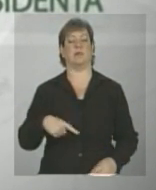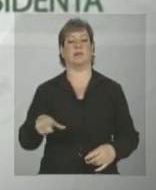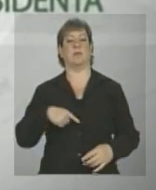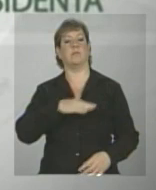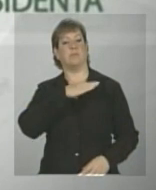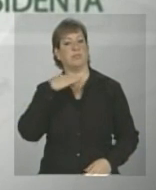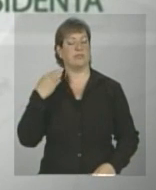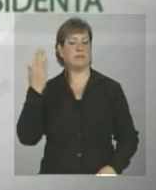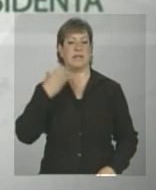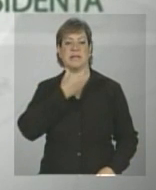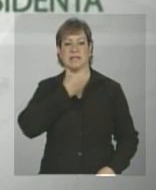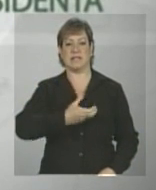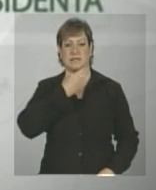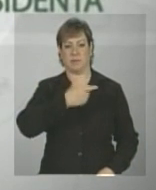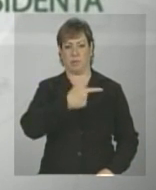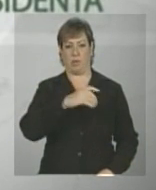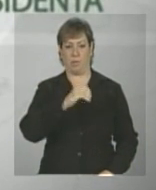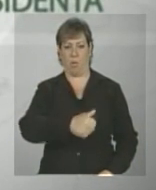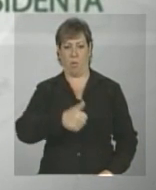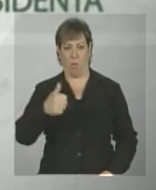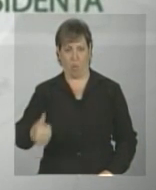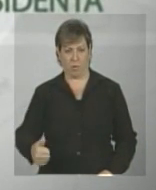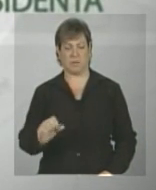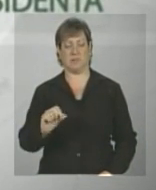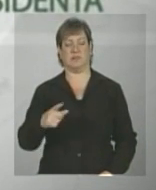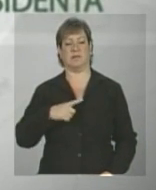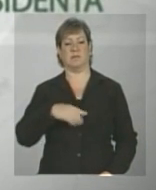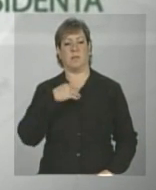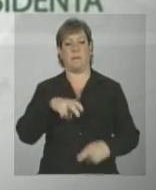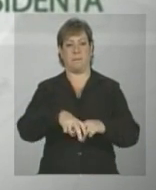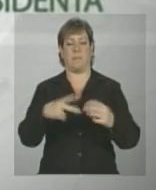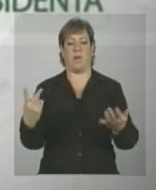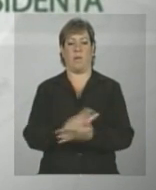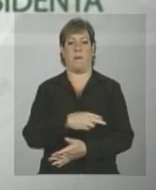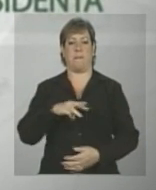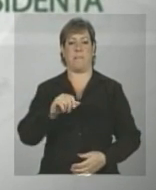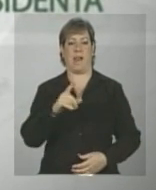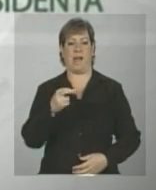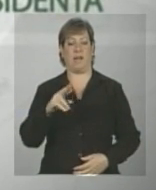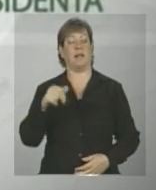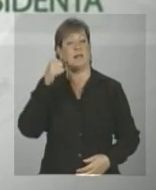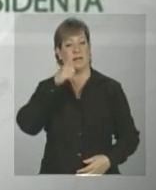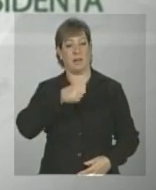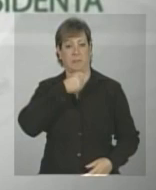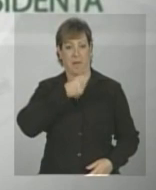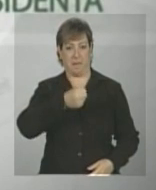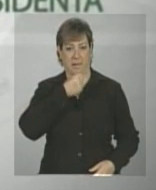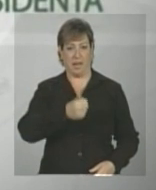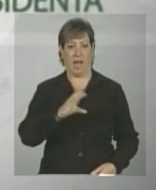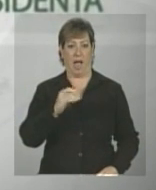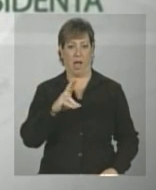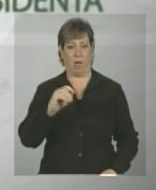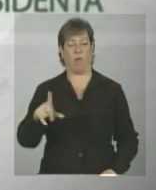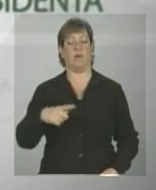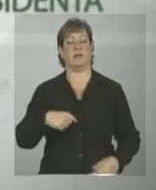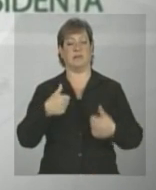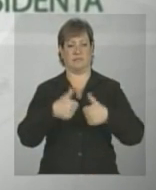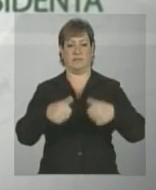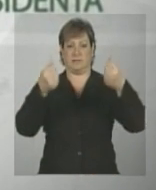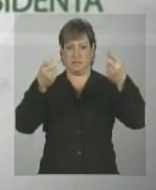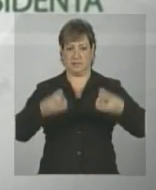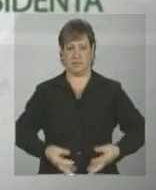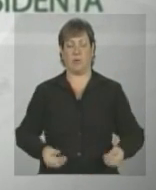malária contraída enquanto estava em missão oficial em Guiné Equatorial. A repórter Carolina Monteiro está